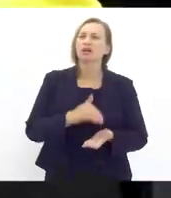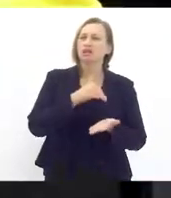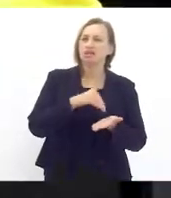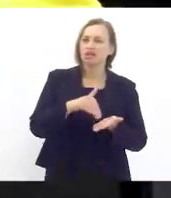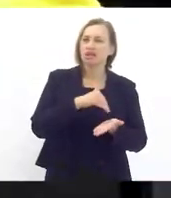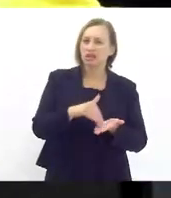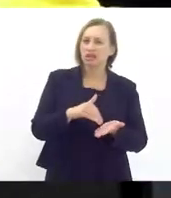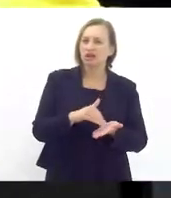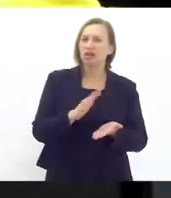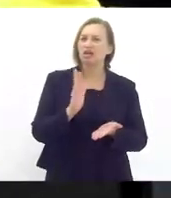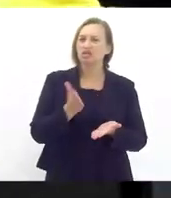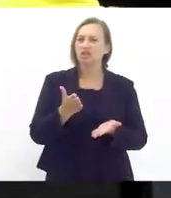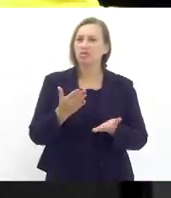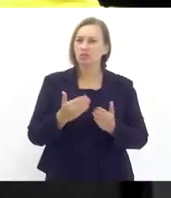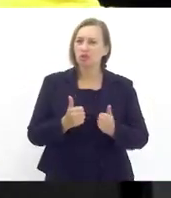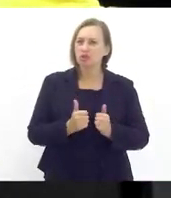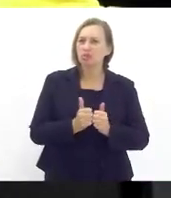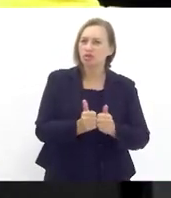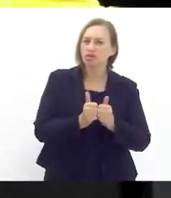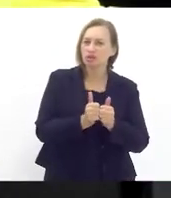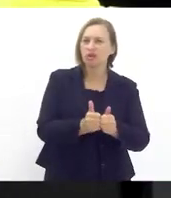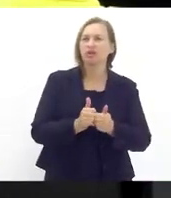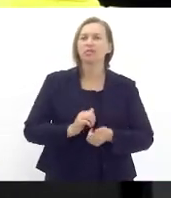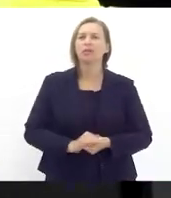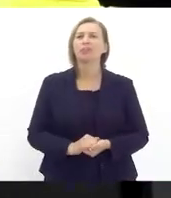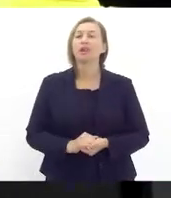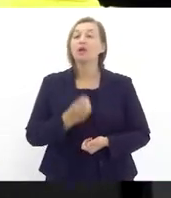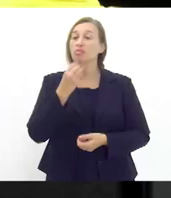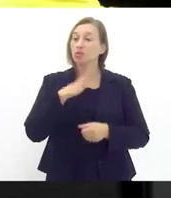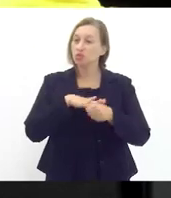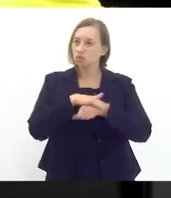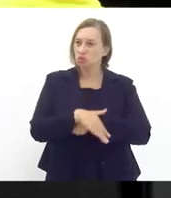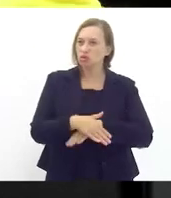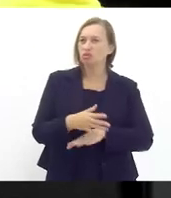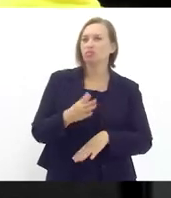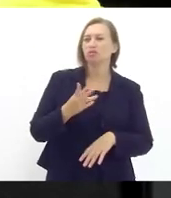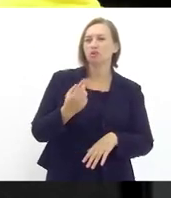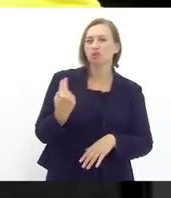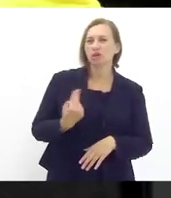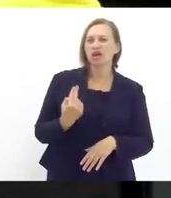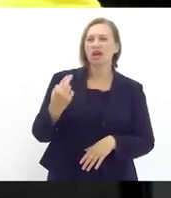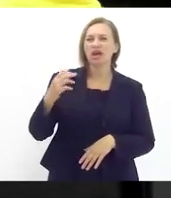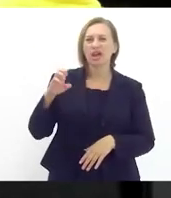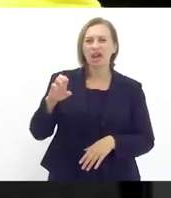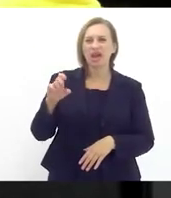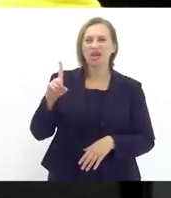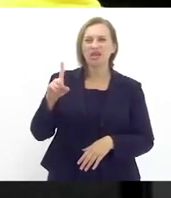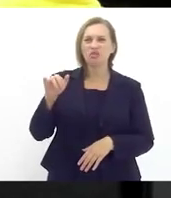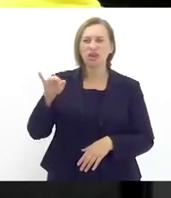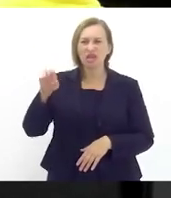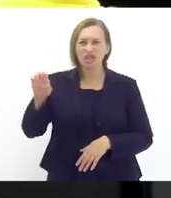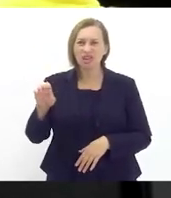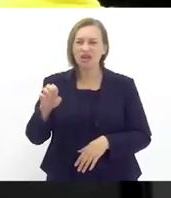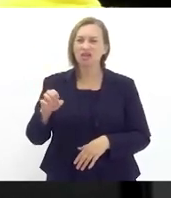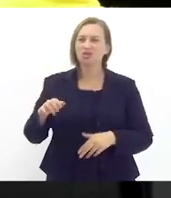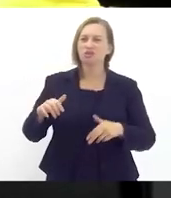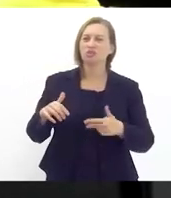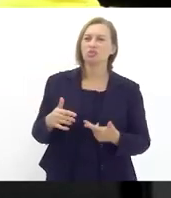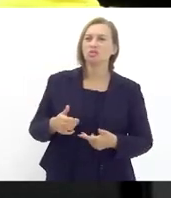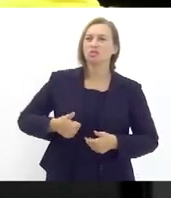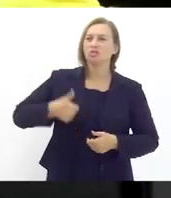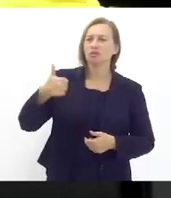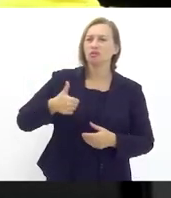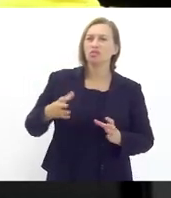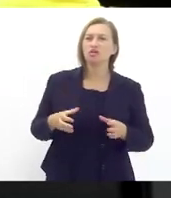de ano em inglês que já pode se aproximar e Eduardo Prates Boa noite meu nome é julier eu sou rapper integrante do primeiro grupo